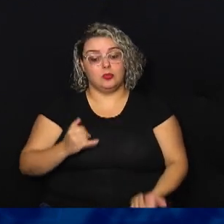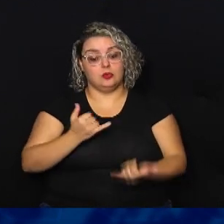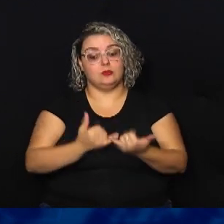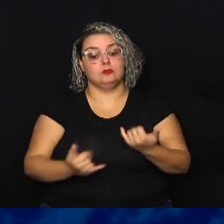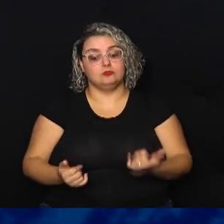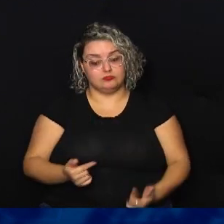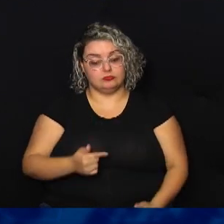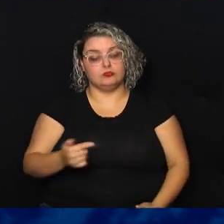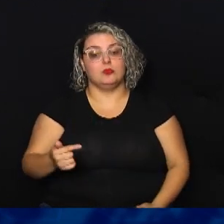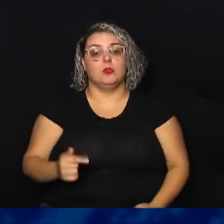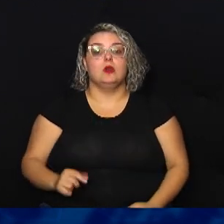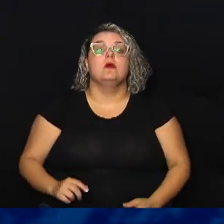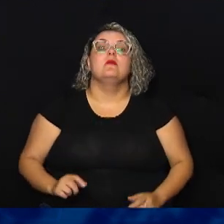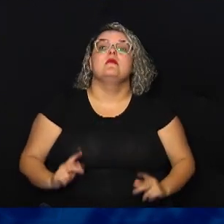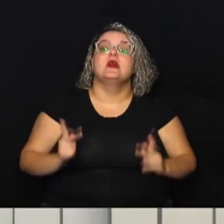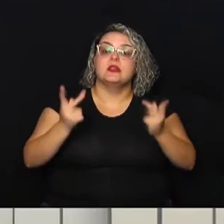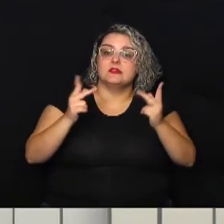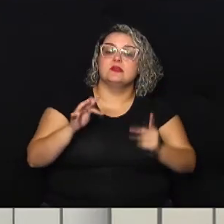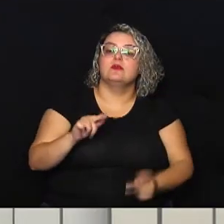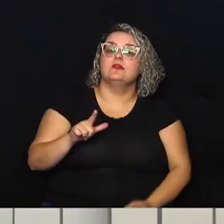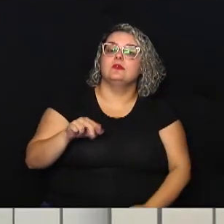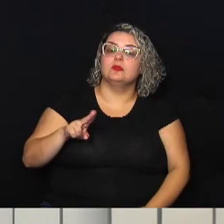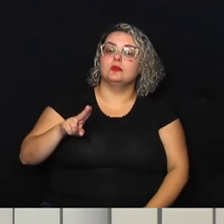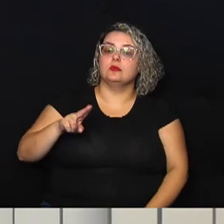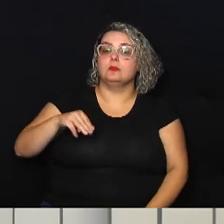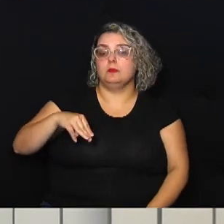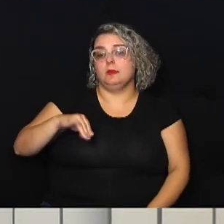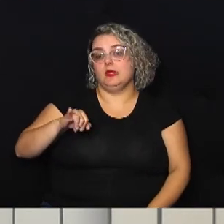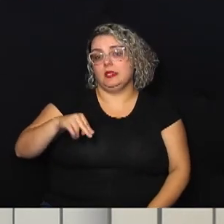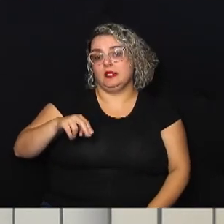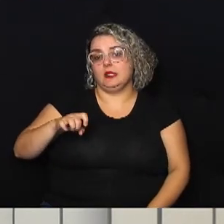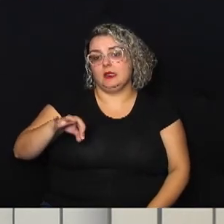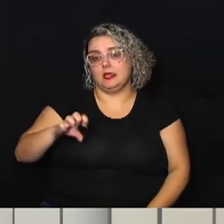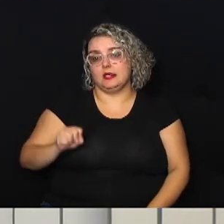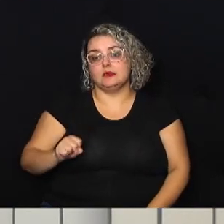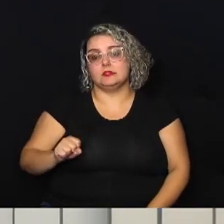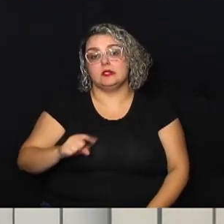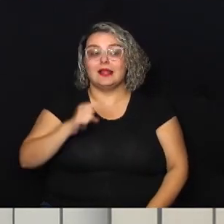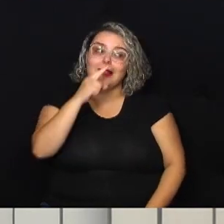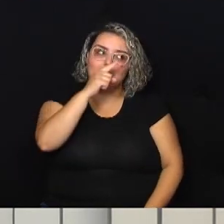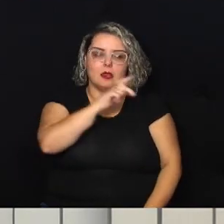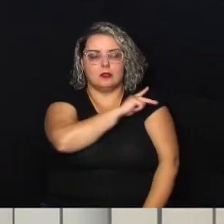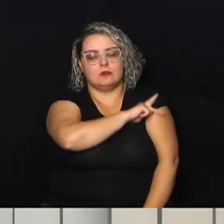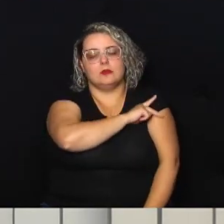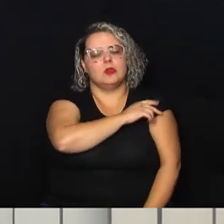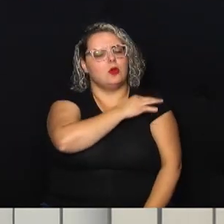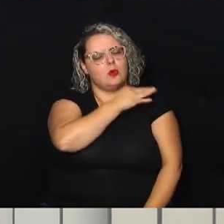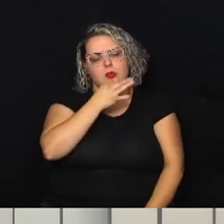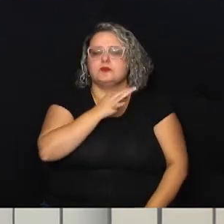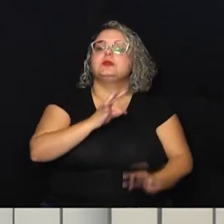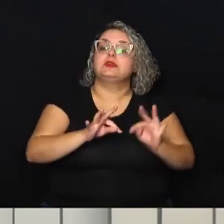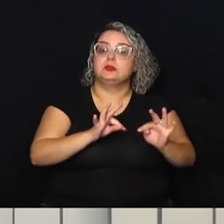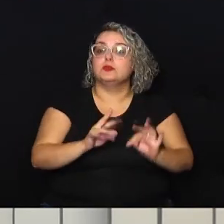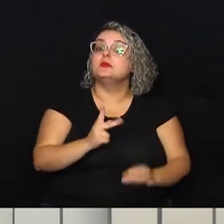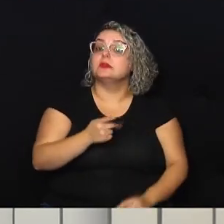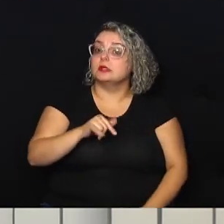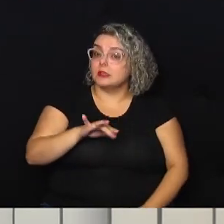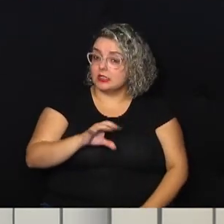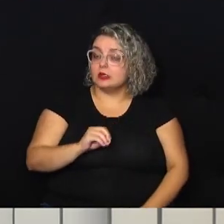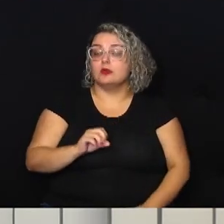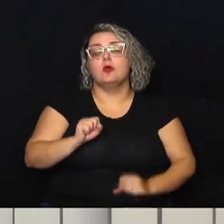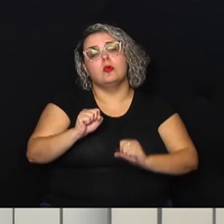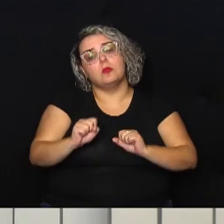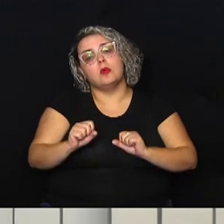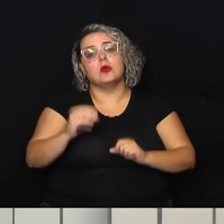goleou o Fluminense lá em Teresina, no Piauí, vem em ótima fase, então o técnico Hélio dos Anjos pode fazer